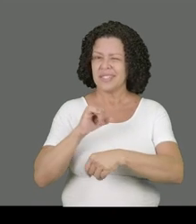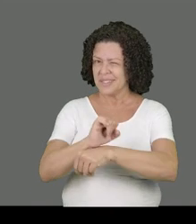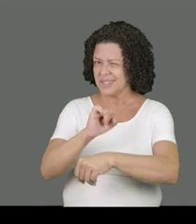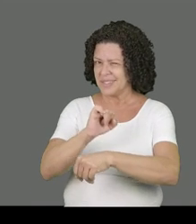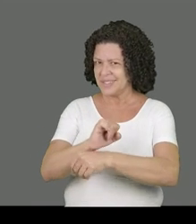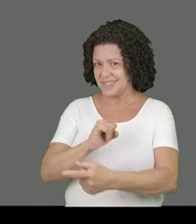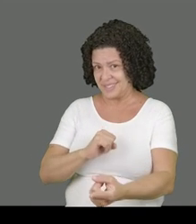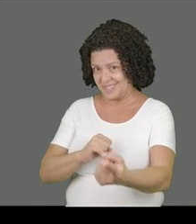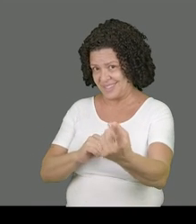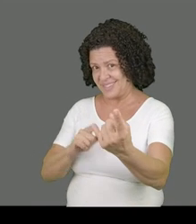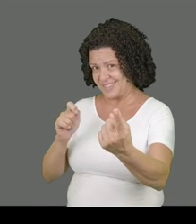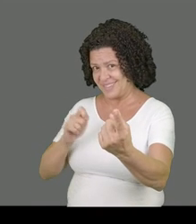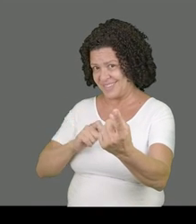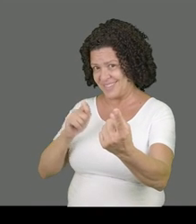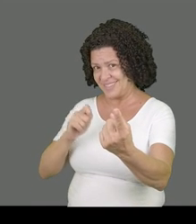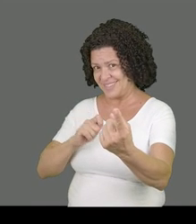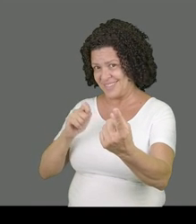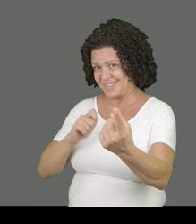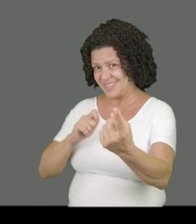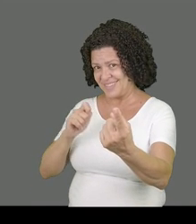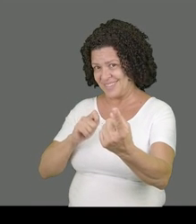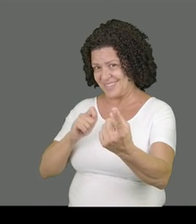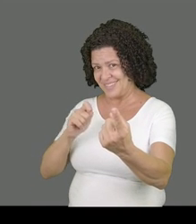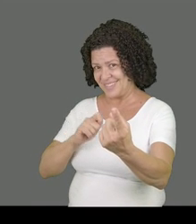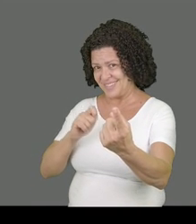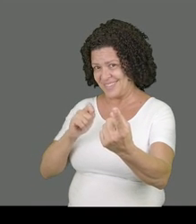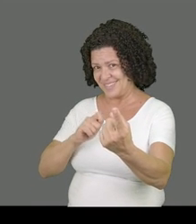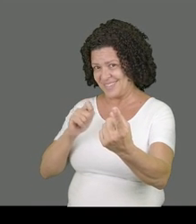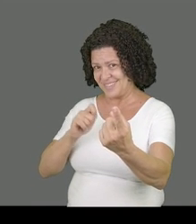de hoje, esperando que ela tenha,